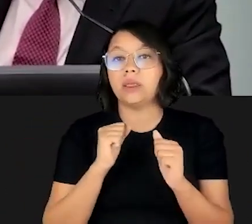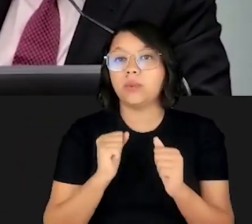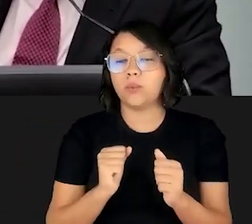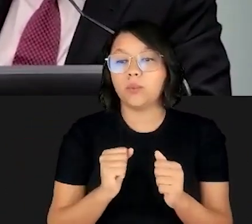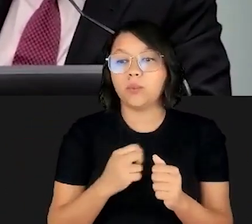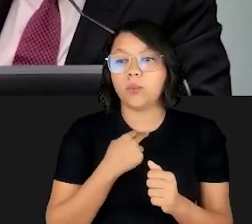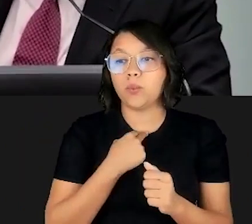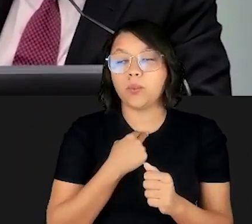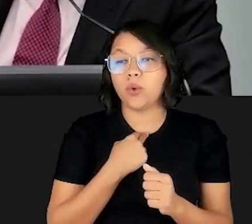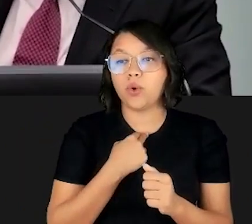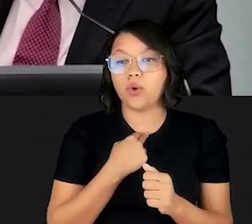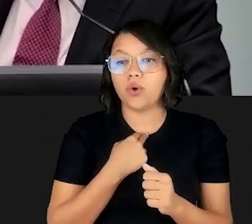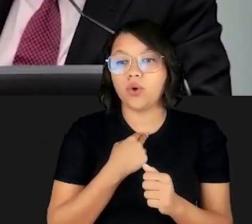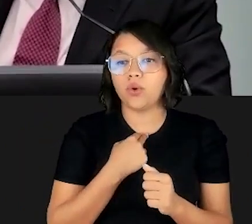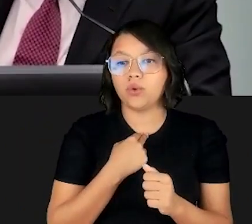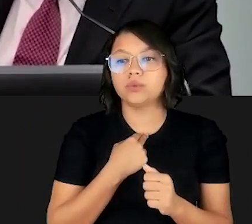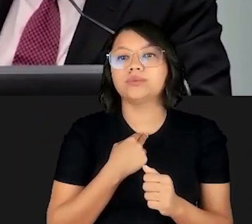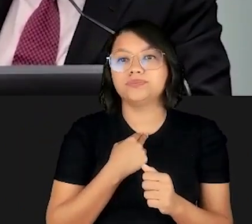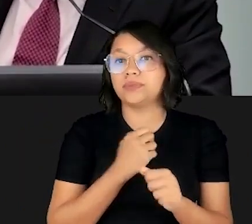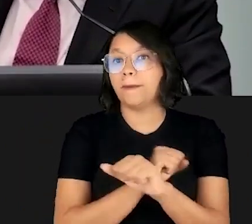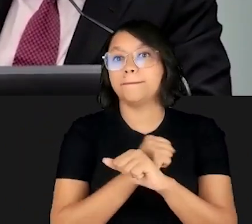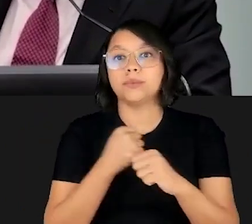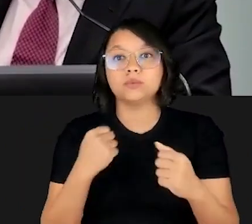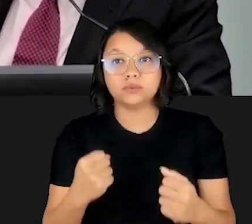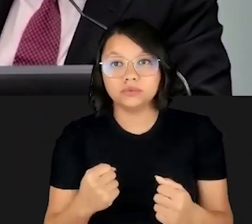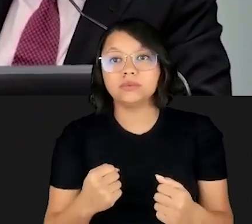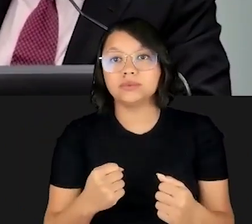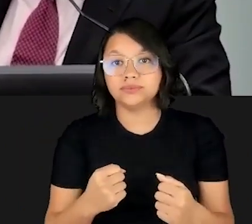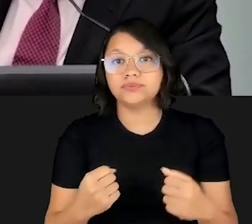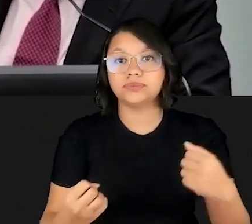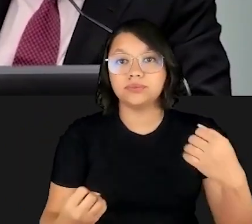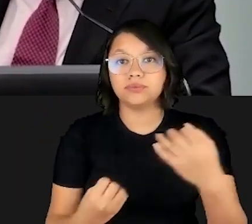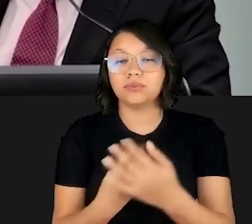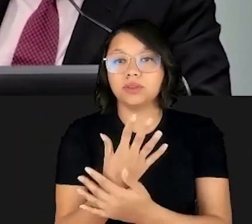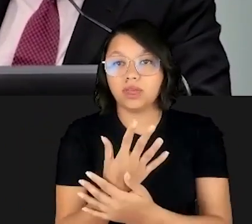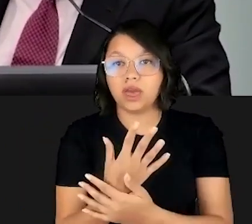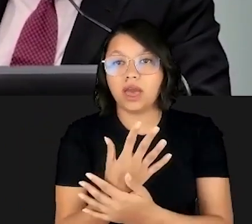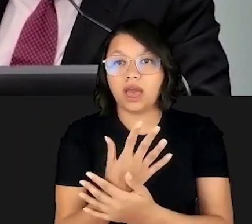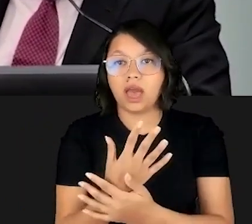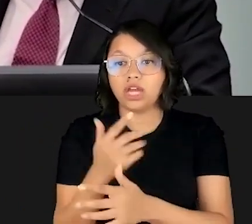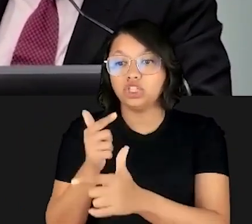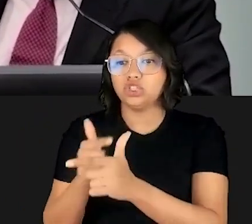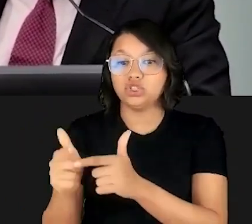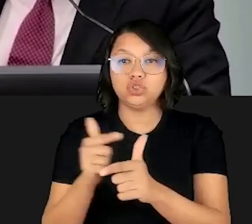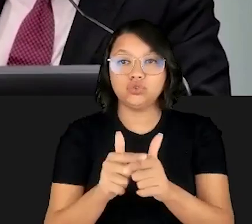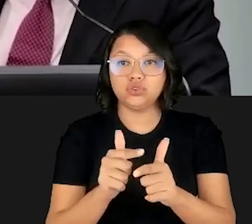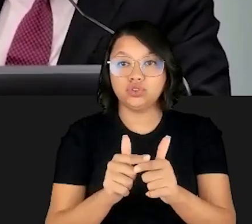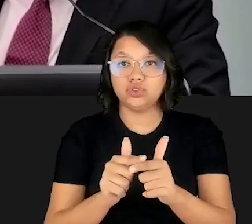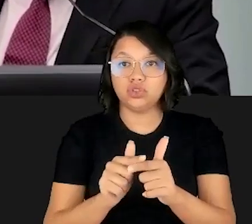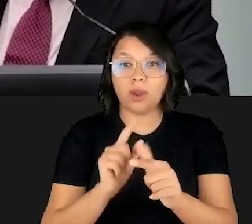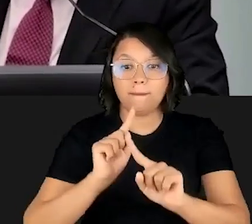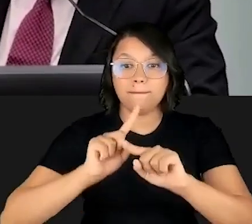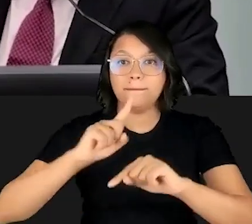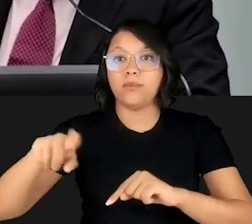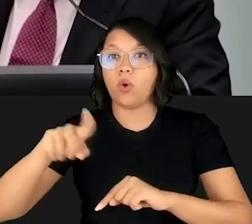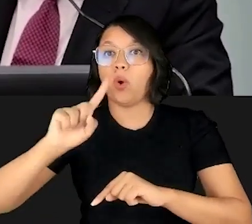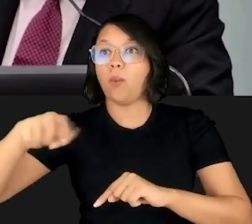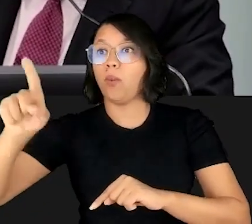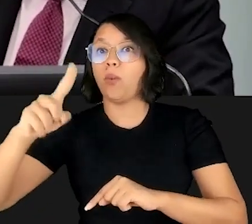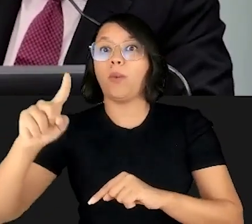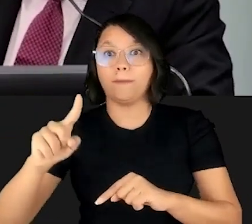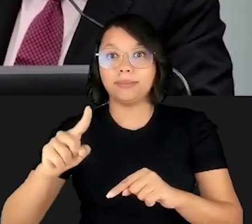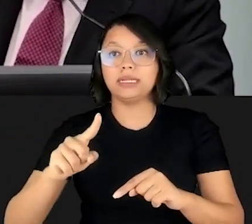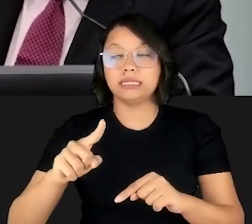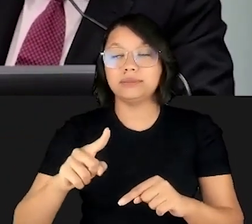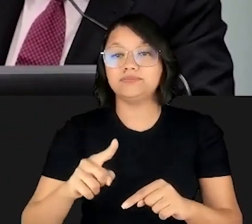o receptor presente na superfície da célula ative a célula e faça com que ela replique e multiplique. Então, os pacientes que antes tinham uma expectativa